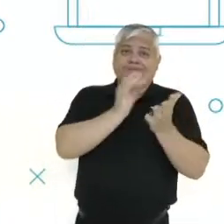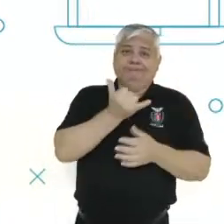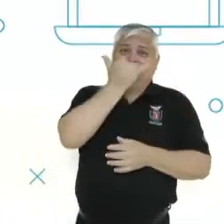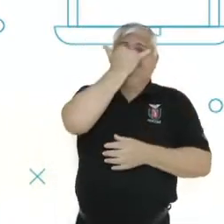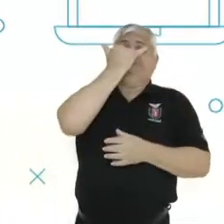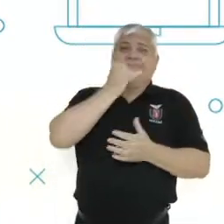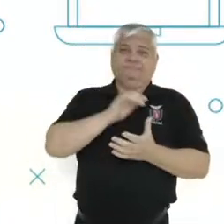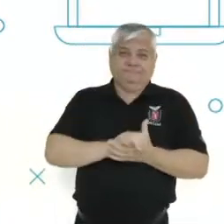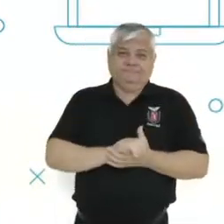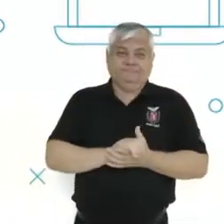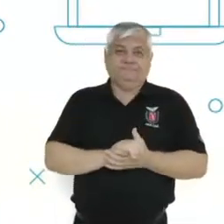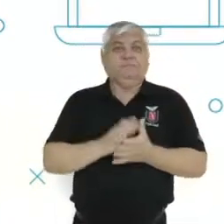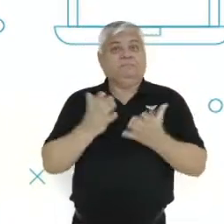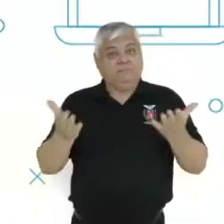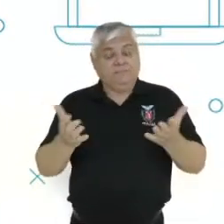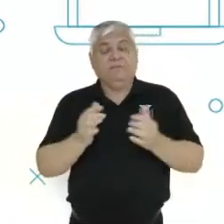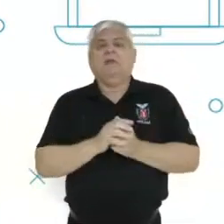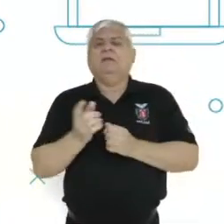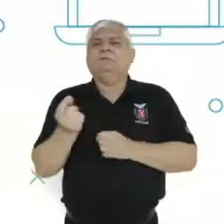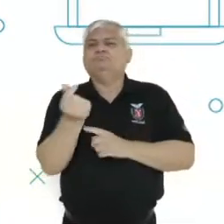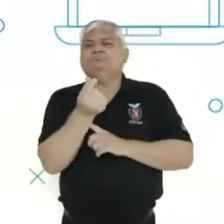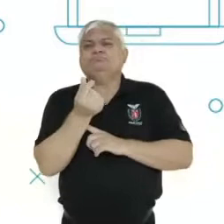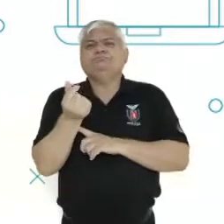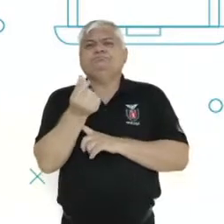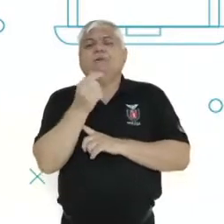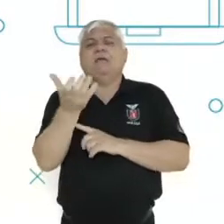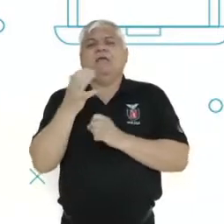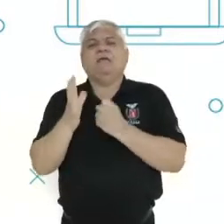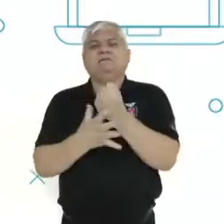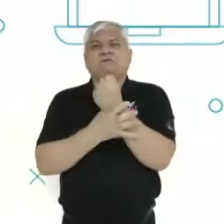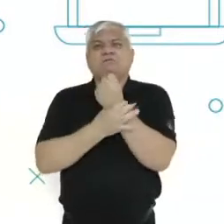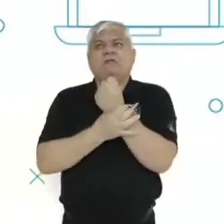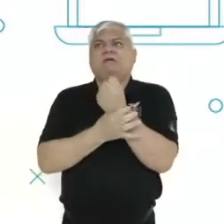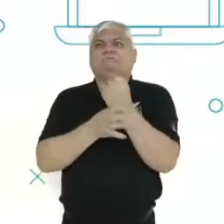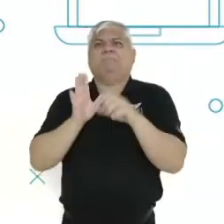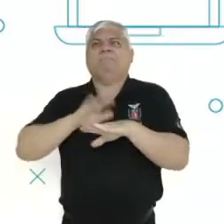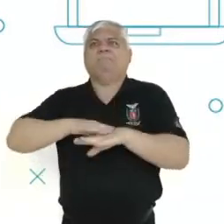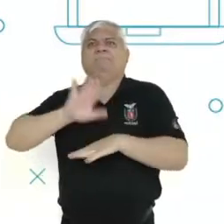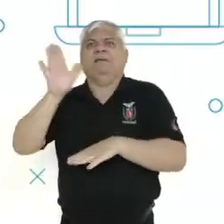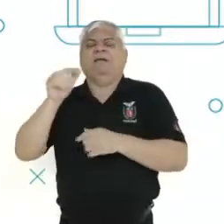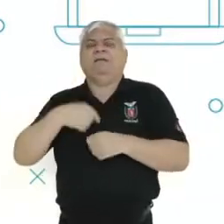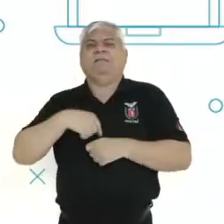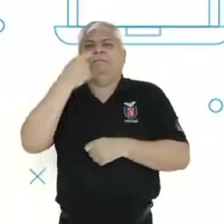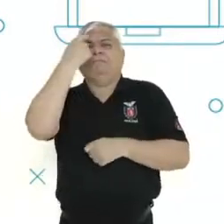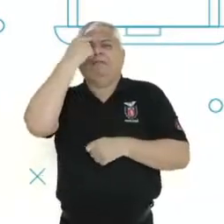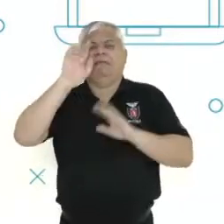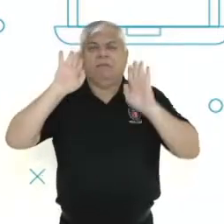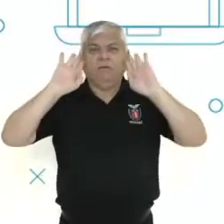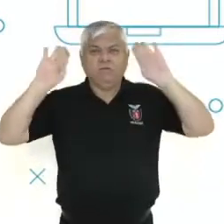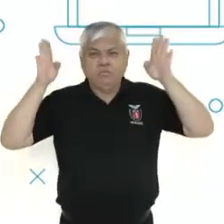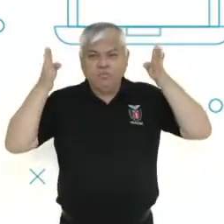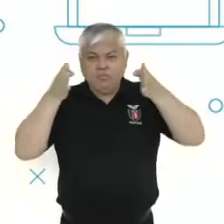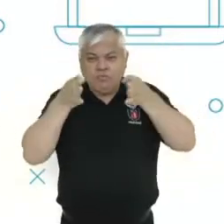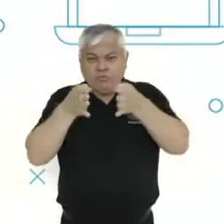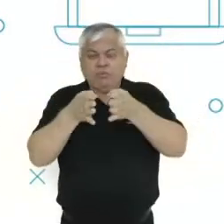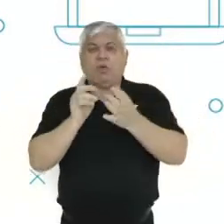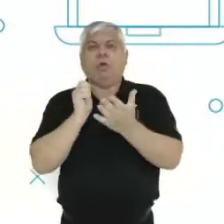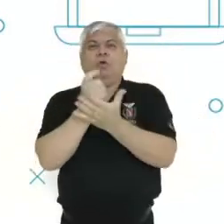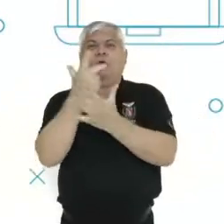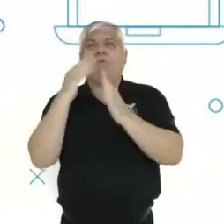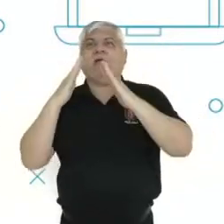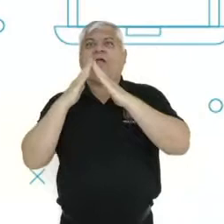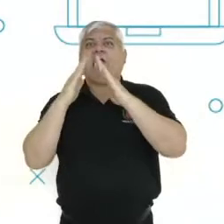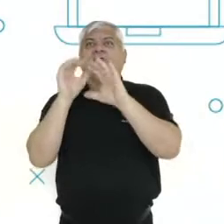ninharia. Financeiramente desejam segurança demais e têm um horizonte estreito. Compram casas